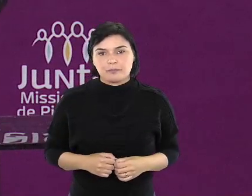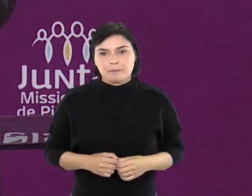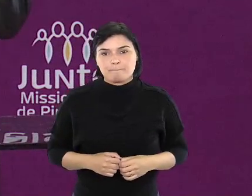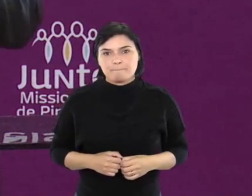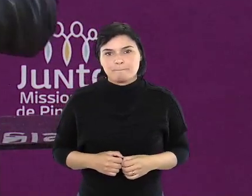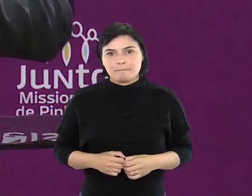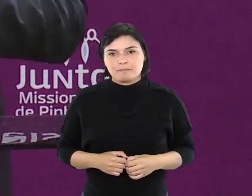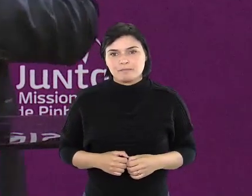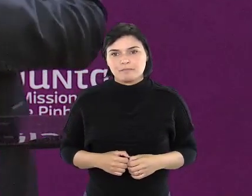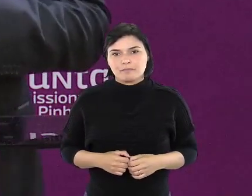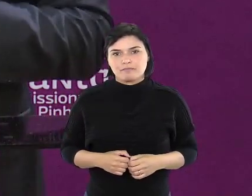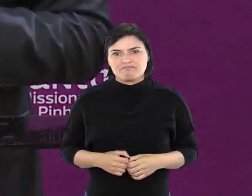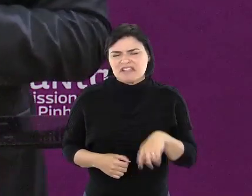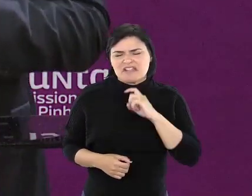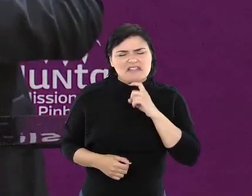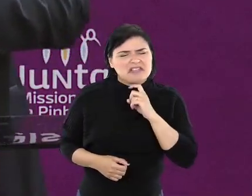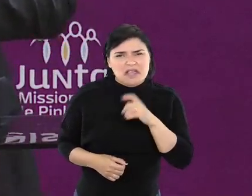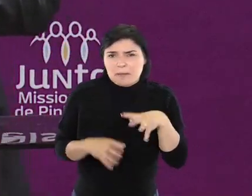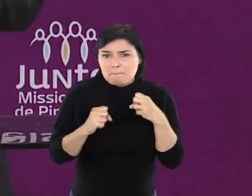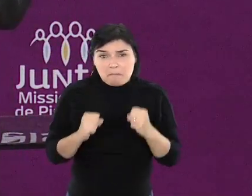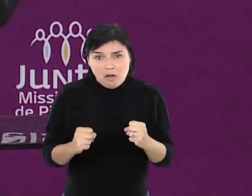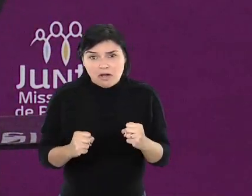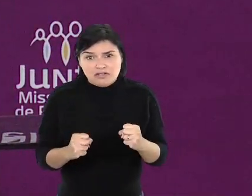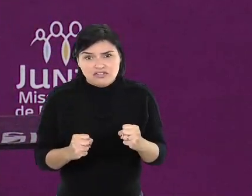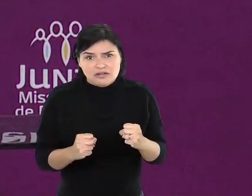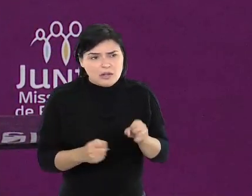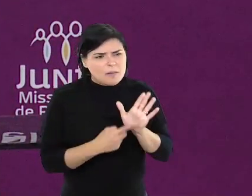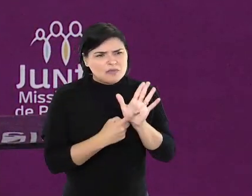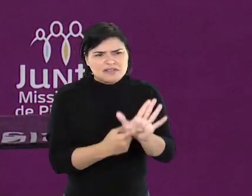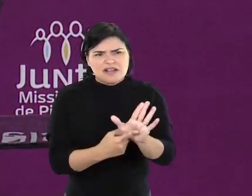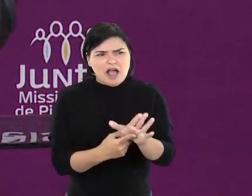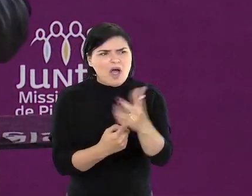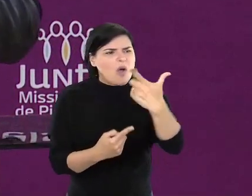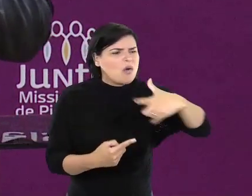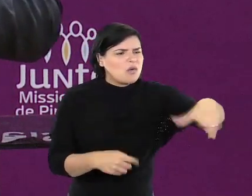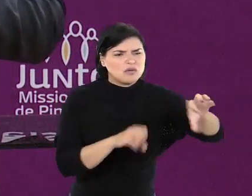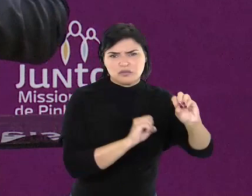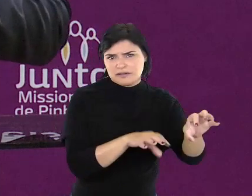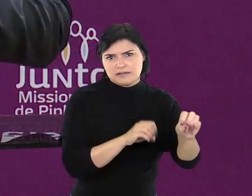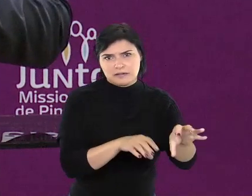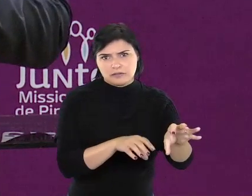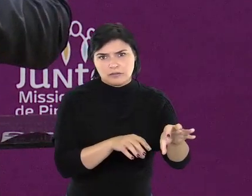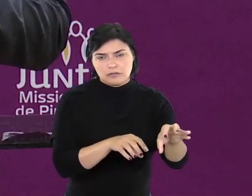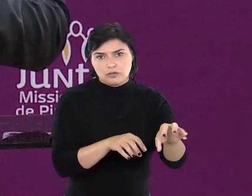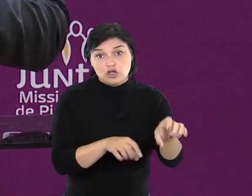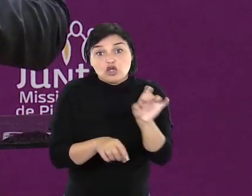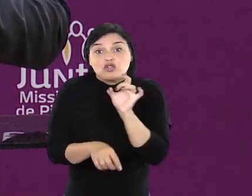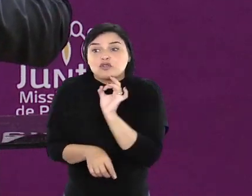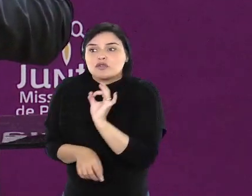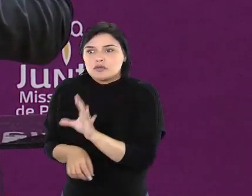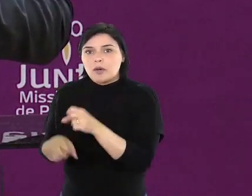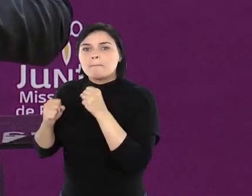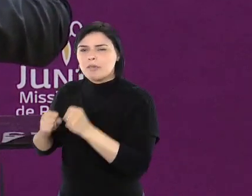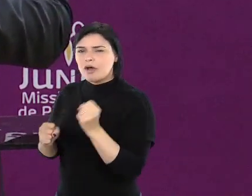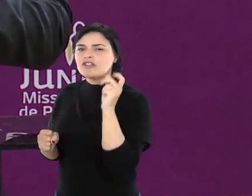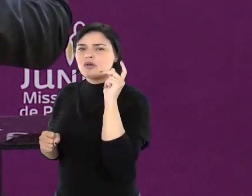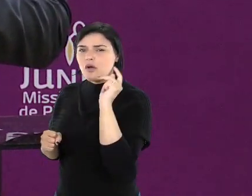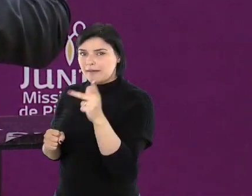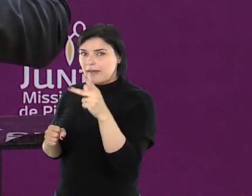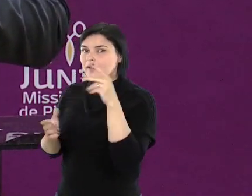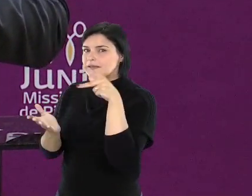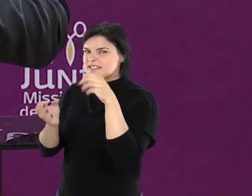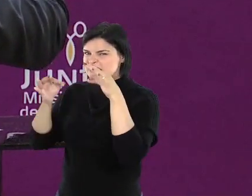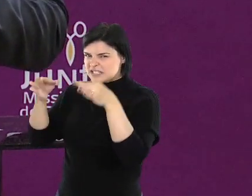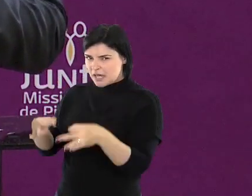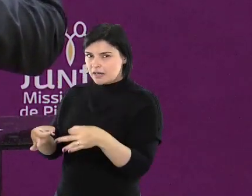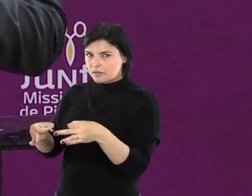lançar outro fundamento o qual é Jesus Cristo com tudo se o que alguém edifica sobre o fundamento é